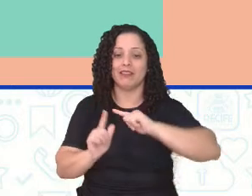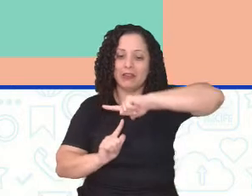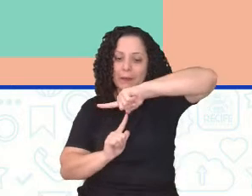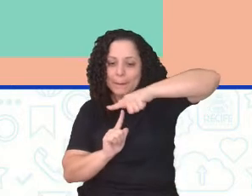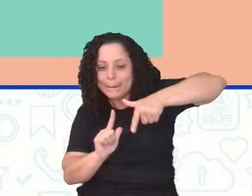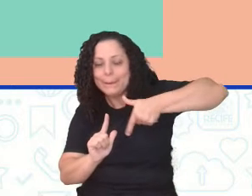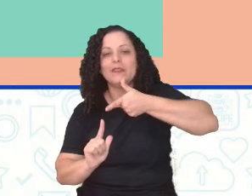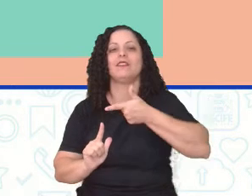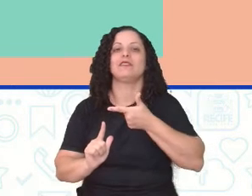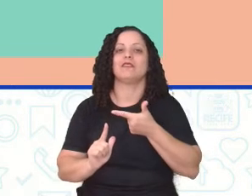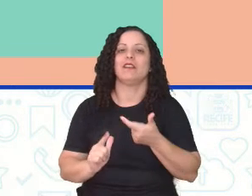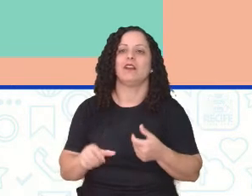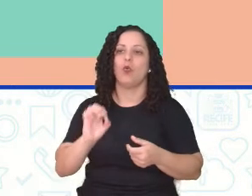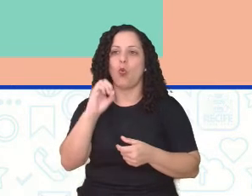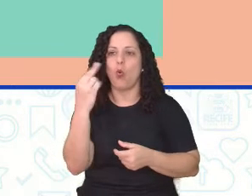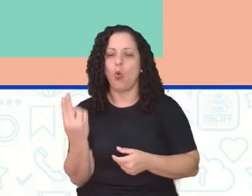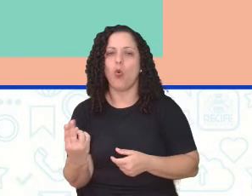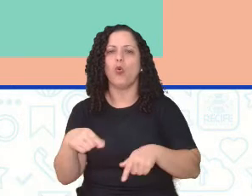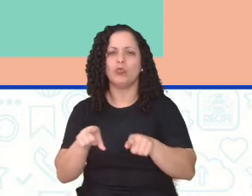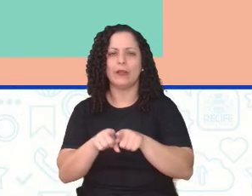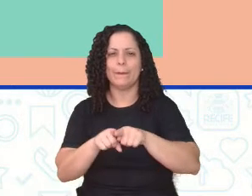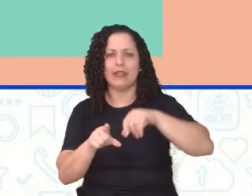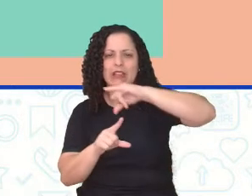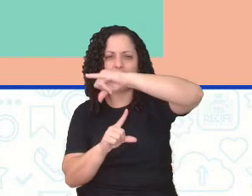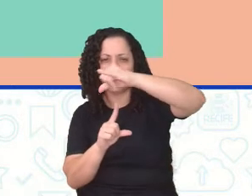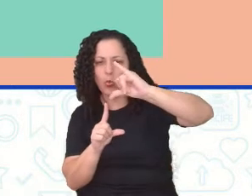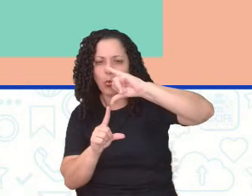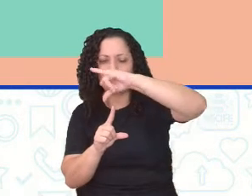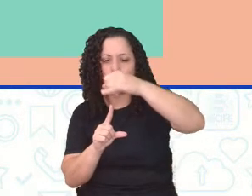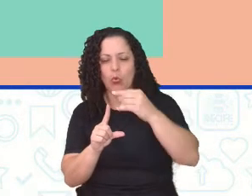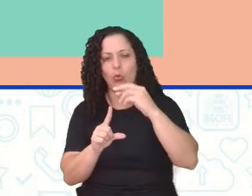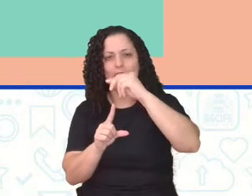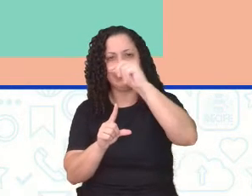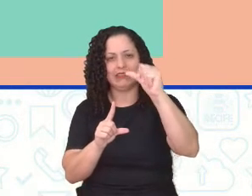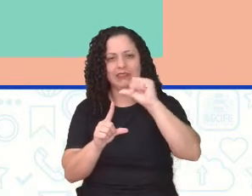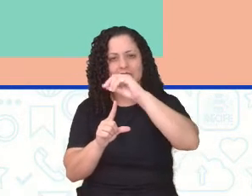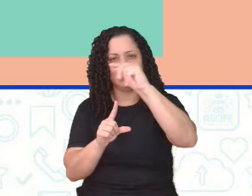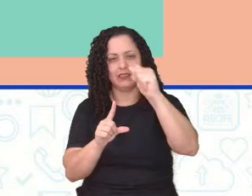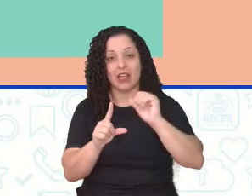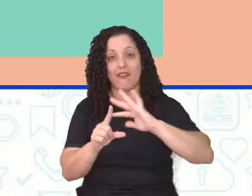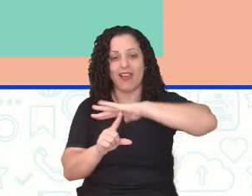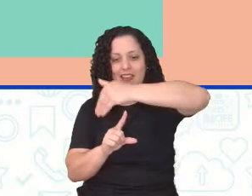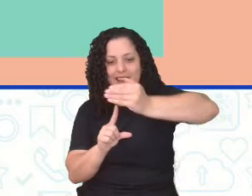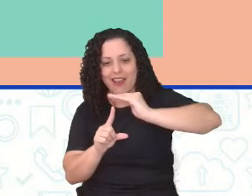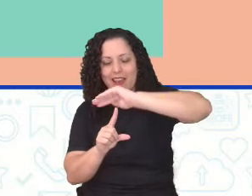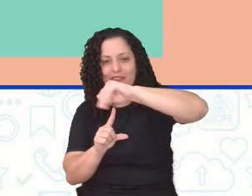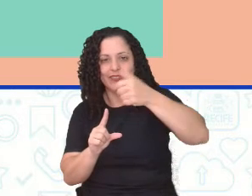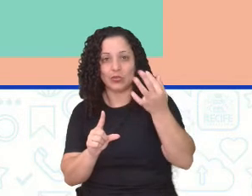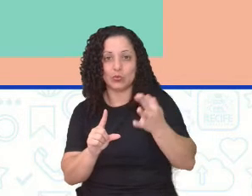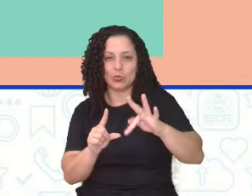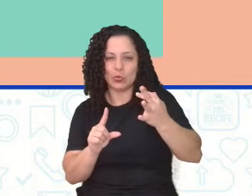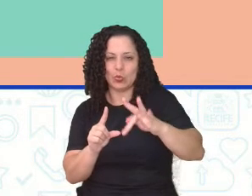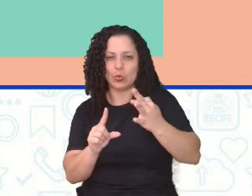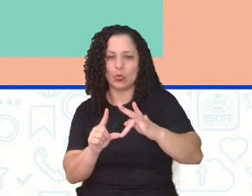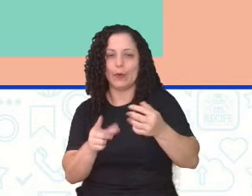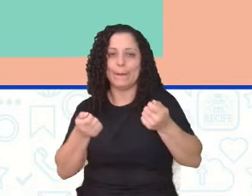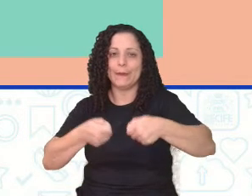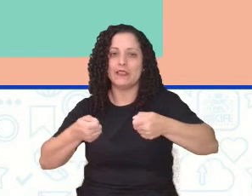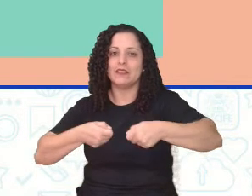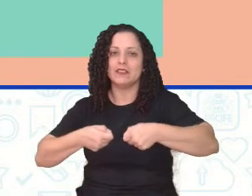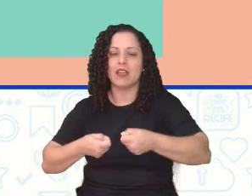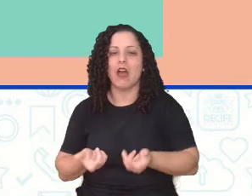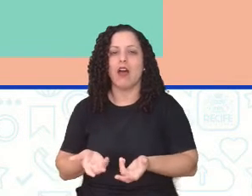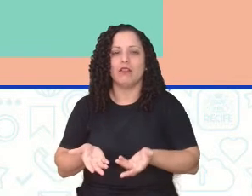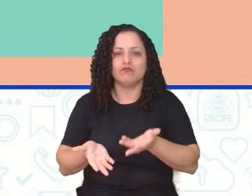importante, ou sabonetes que são mais agressivos à pele, porque quando você tira, você tem que usar um sabonete mais neutro, que